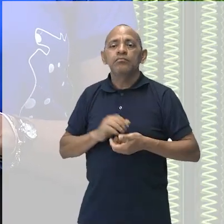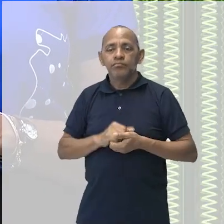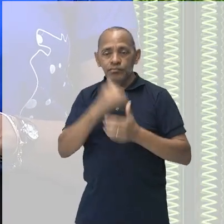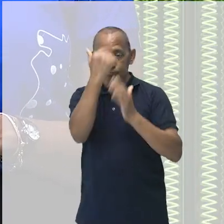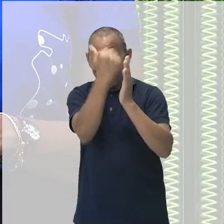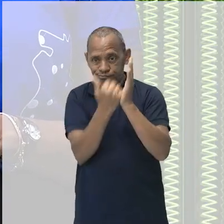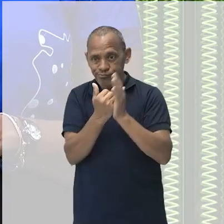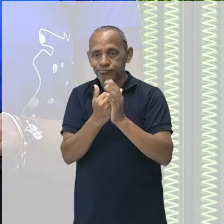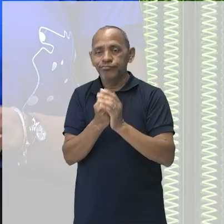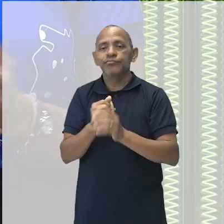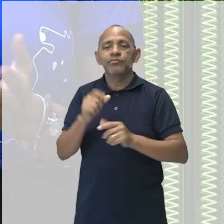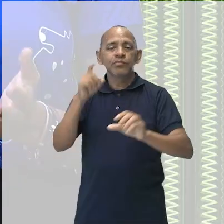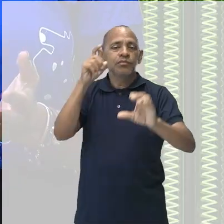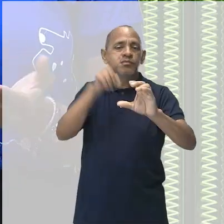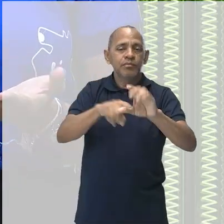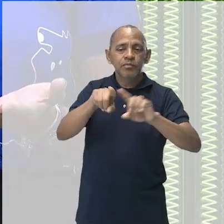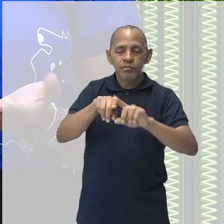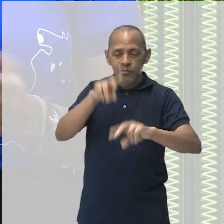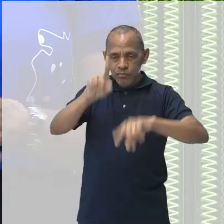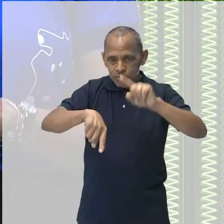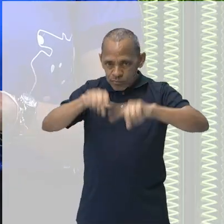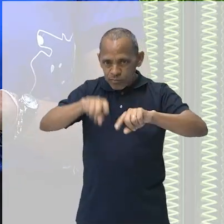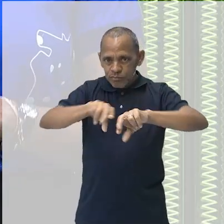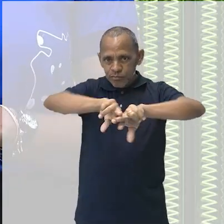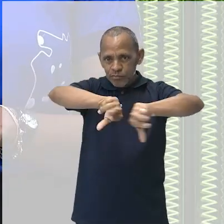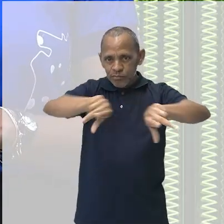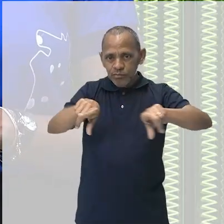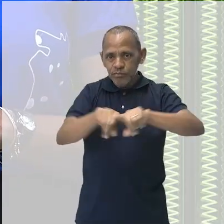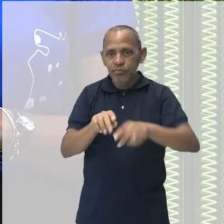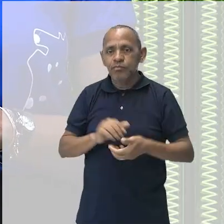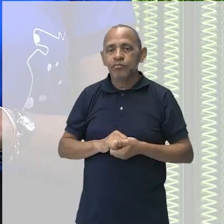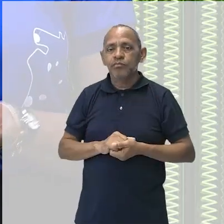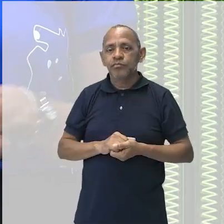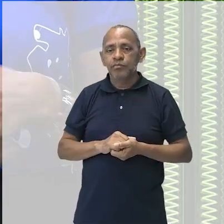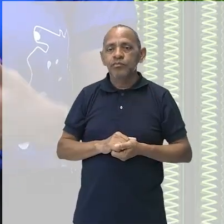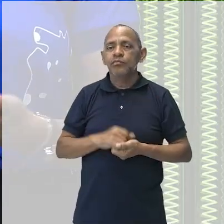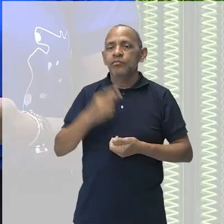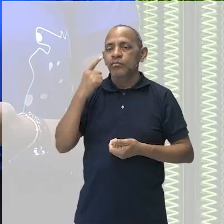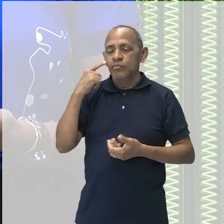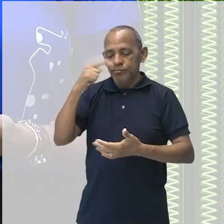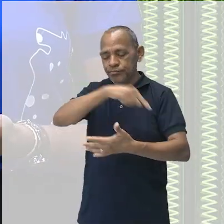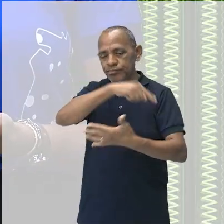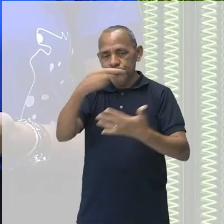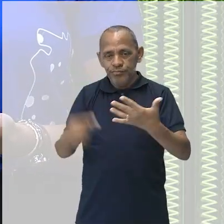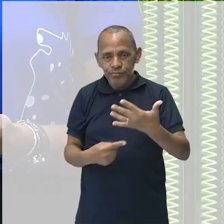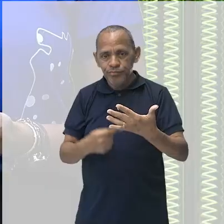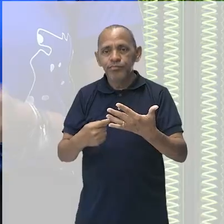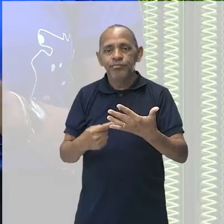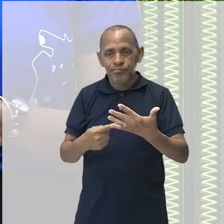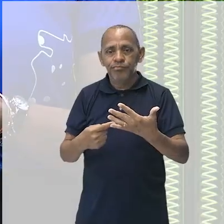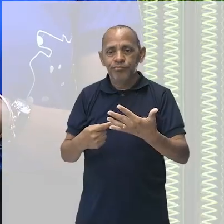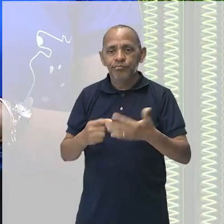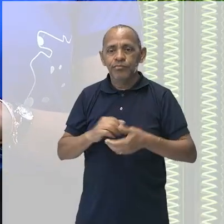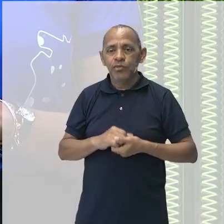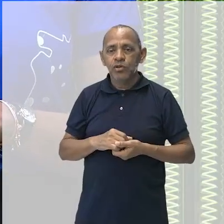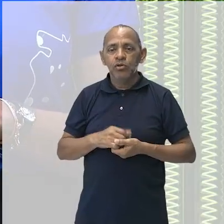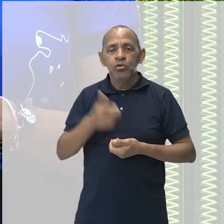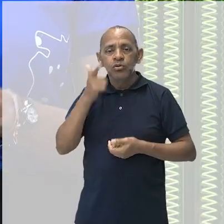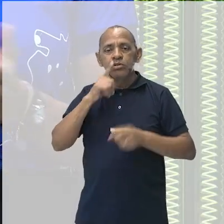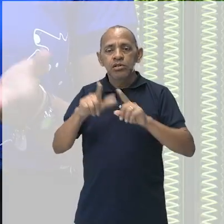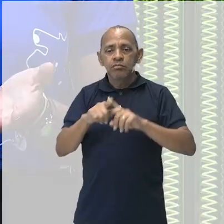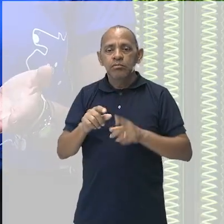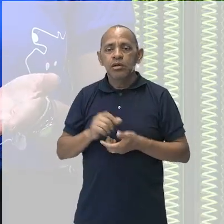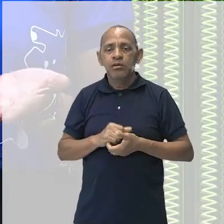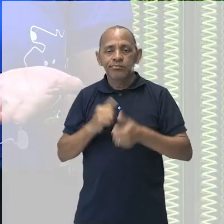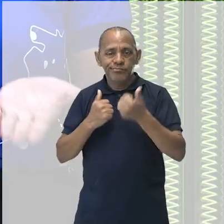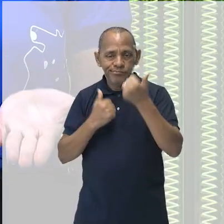recursos naturais. Então, é assim que o R de reciclar consegue auxiliar nesses vários